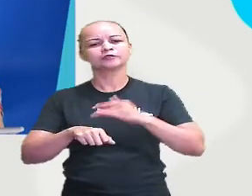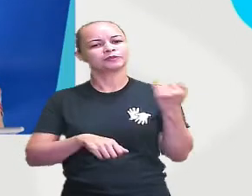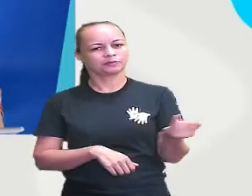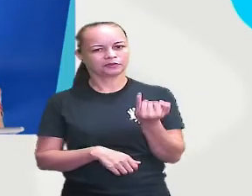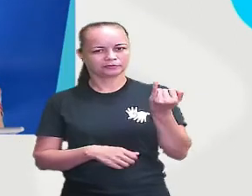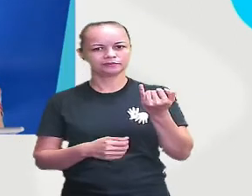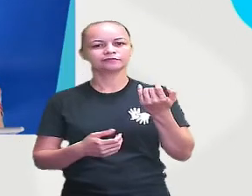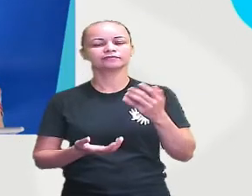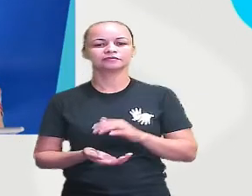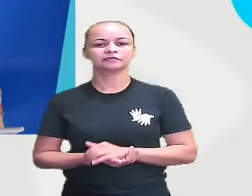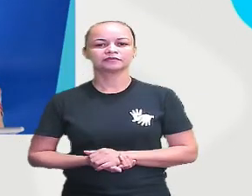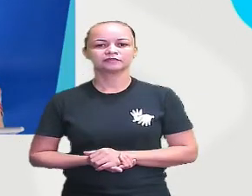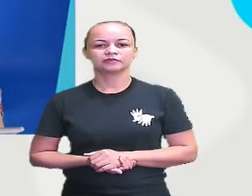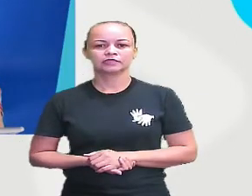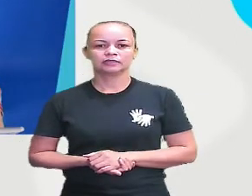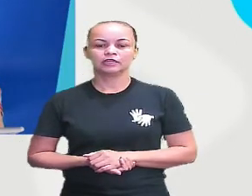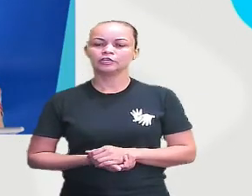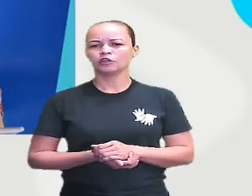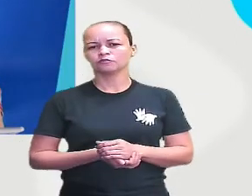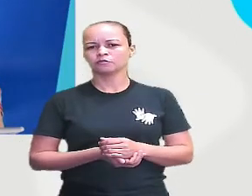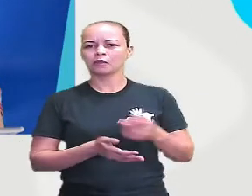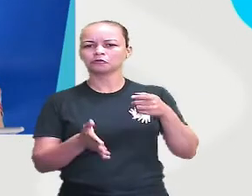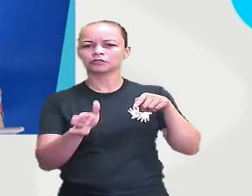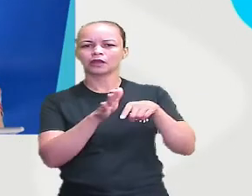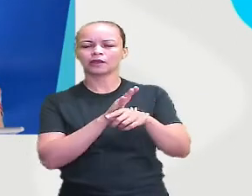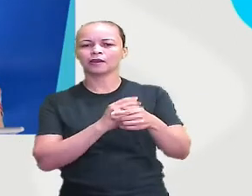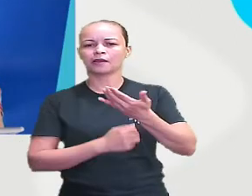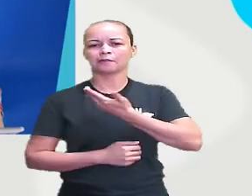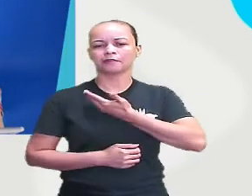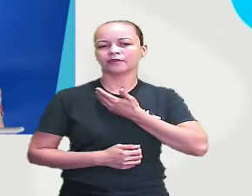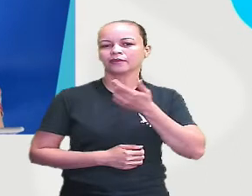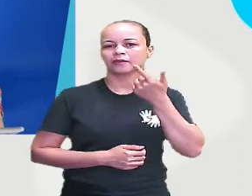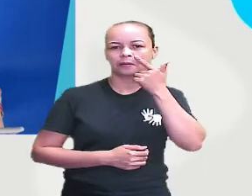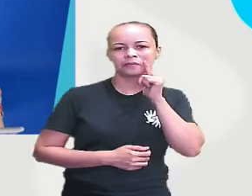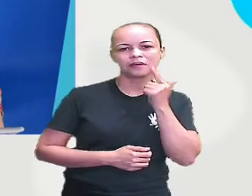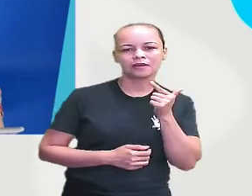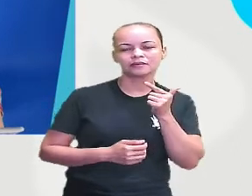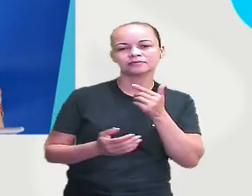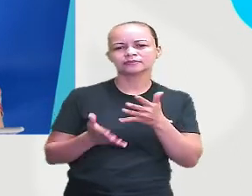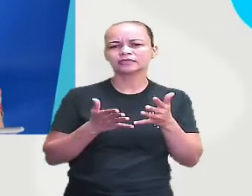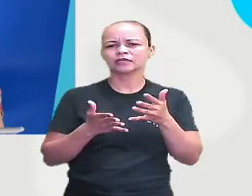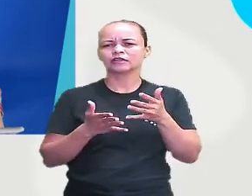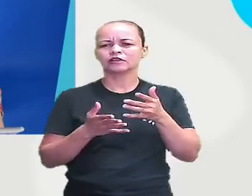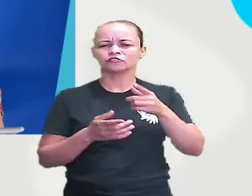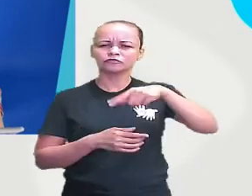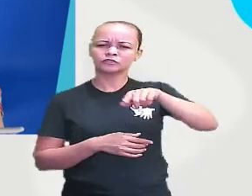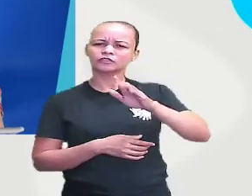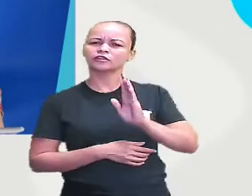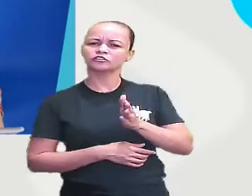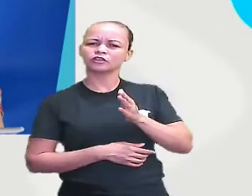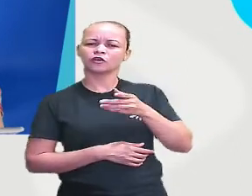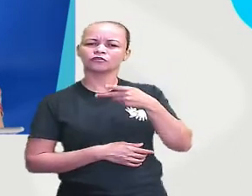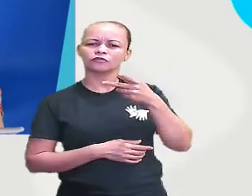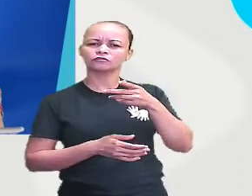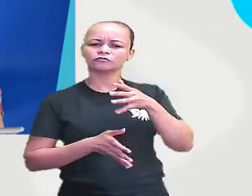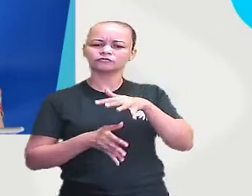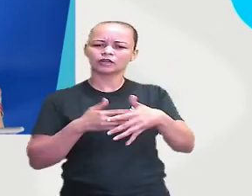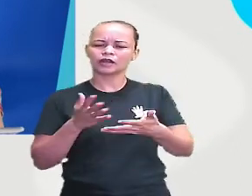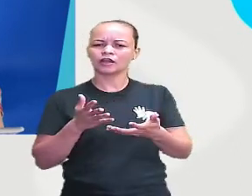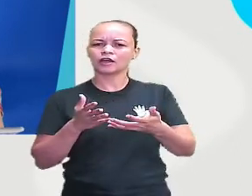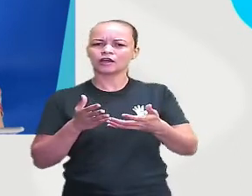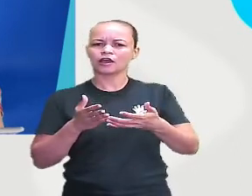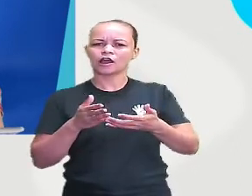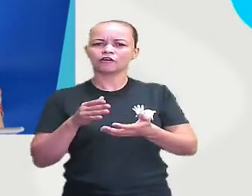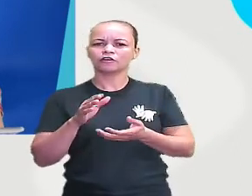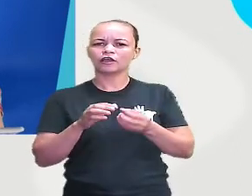importantíssimo. E eu vou perguntar para minha amiga Bárbara. Bárbara, você já ouviu com certeza falar de uma coisa que é Viagem ao Centro da